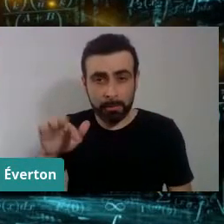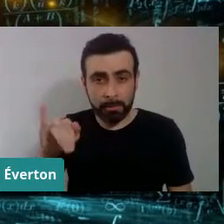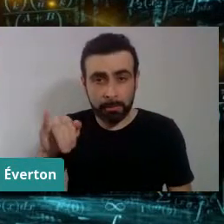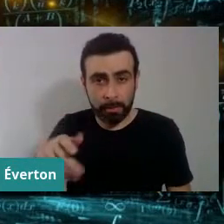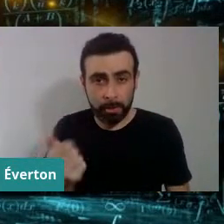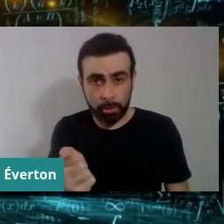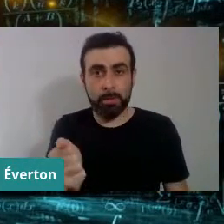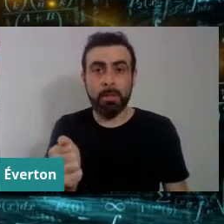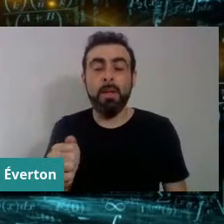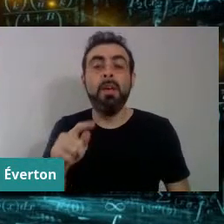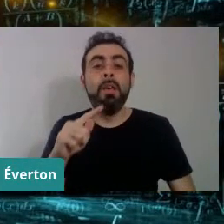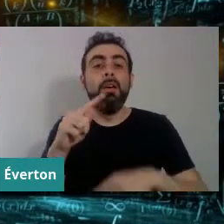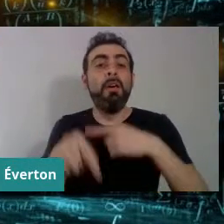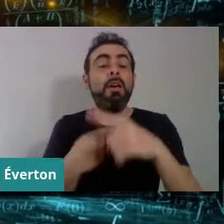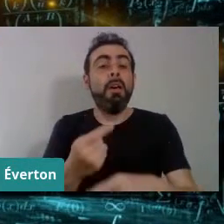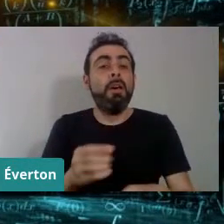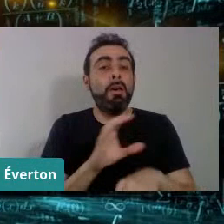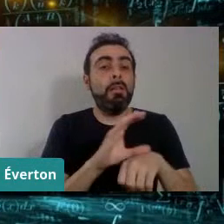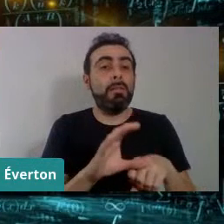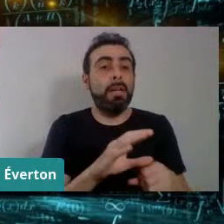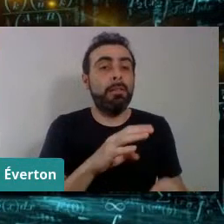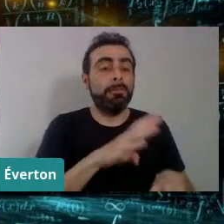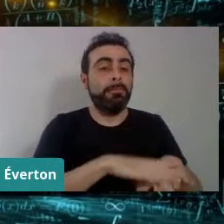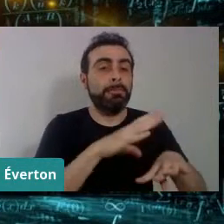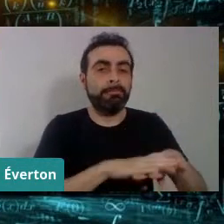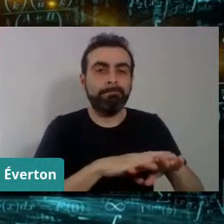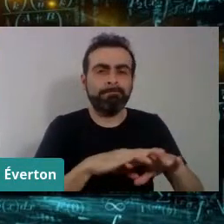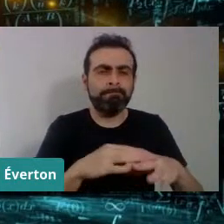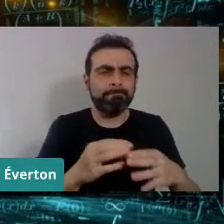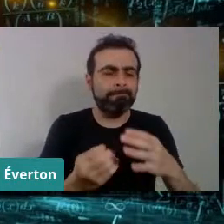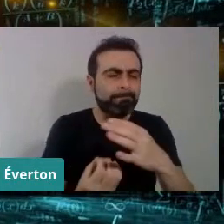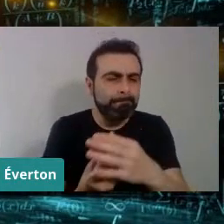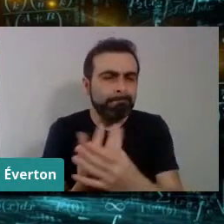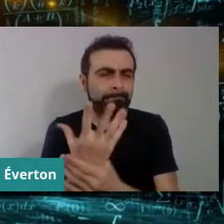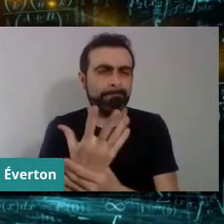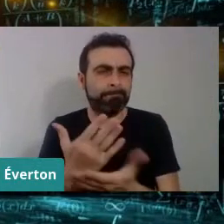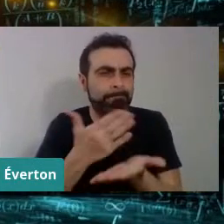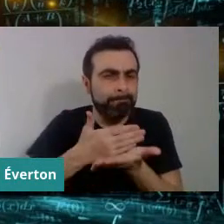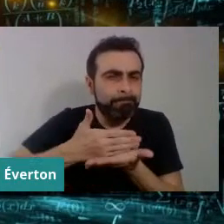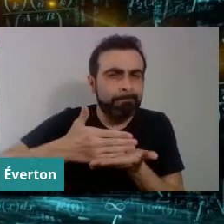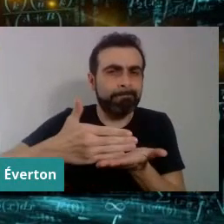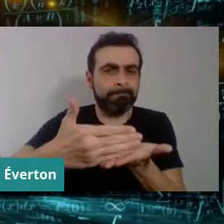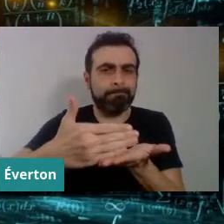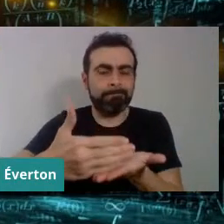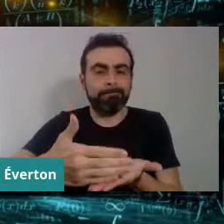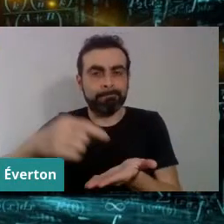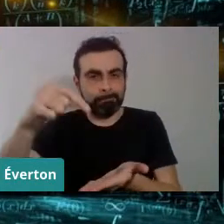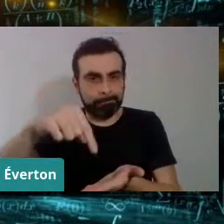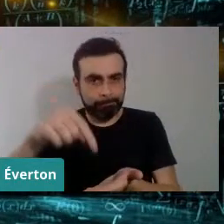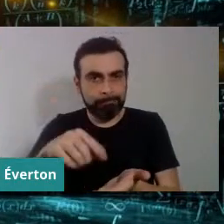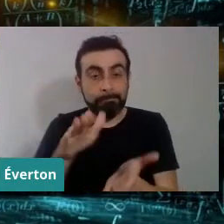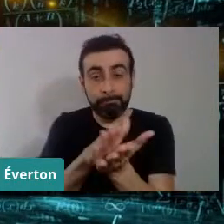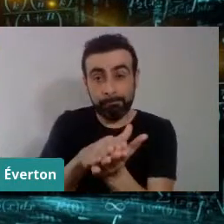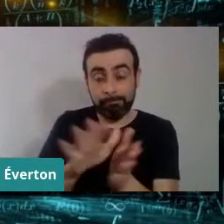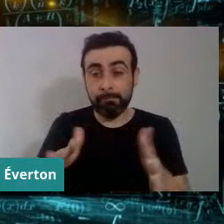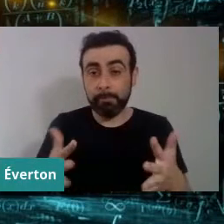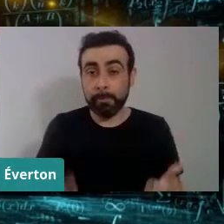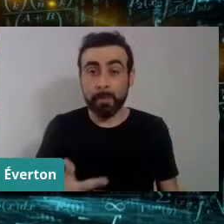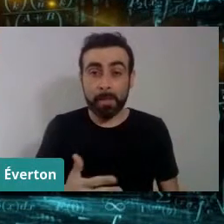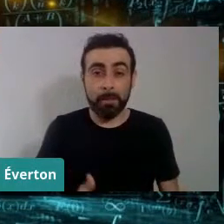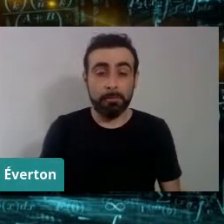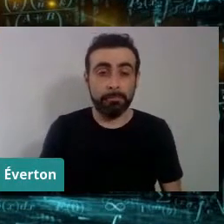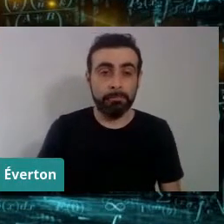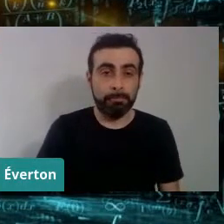Aí o curso de matemática começa a funcionar e nós temos a presença de